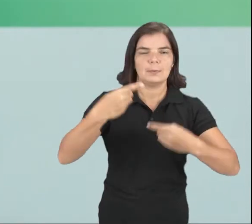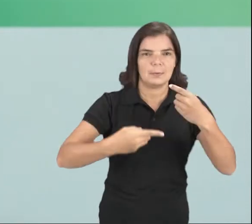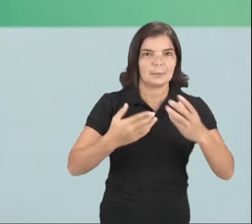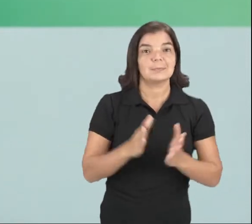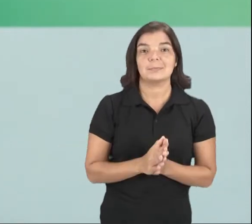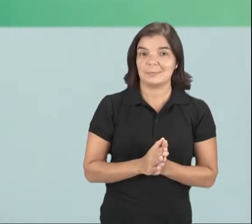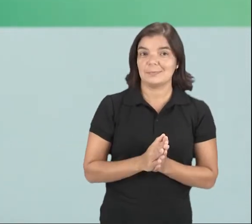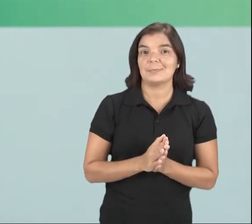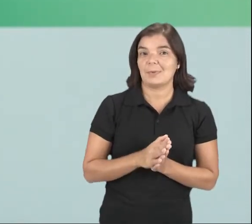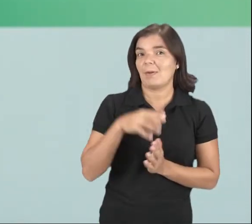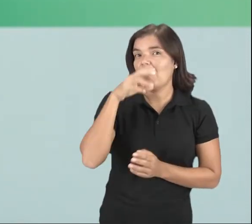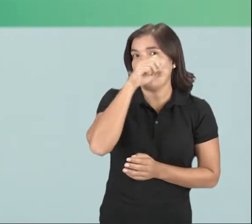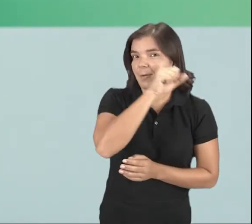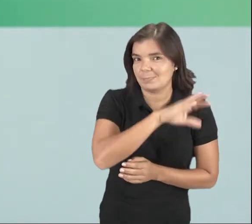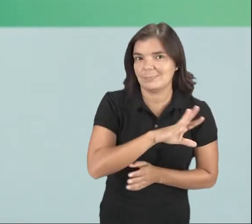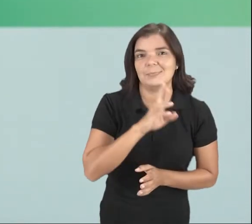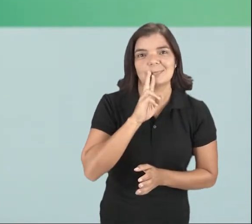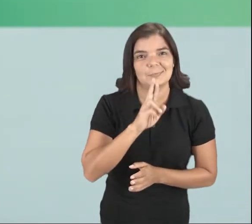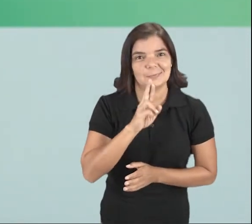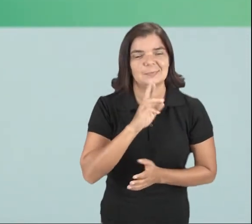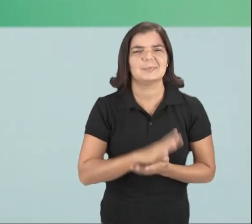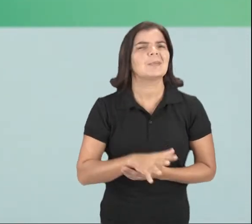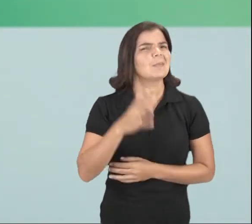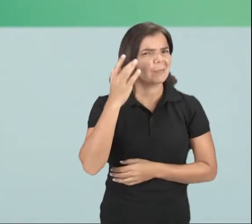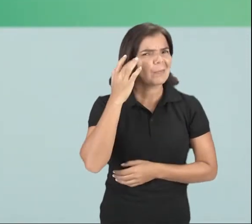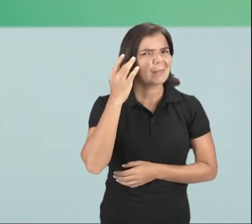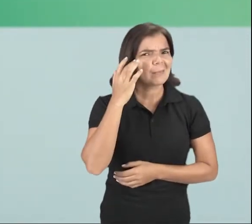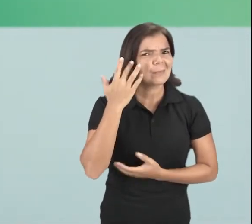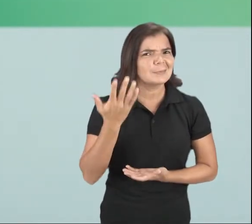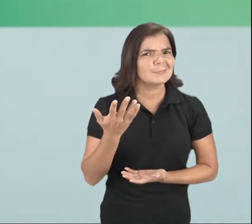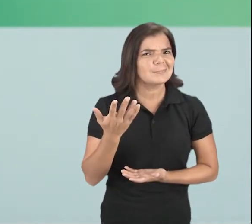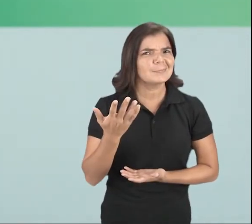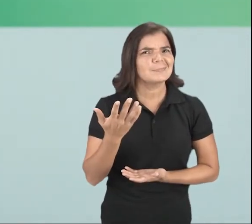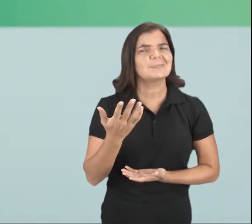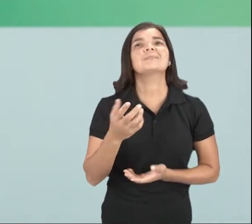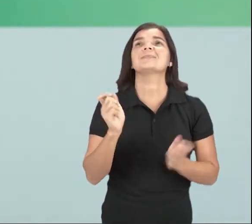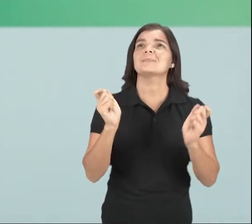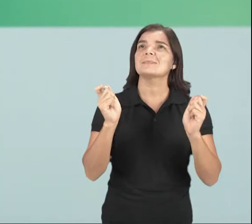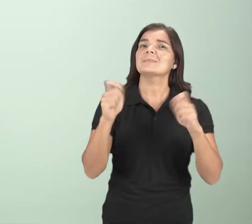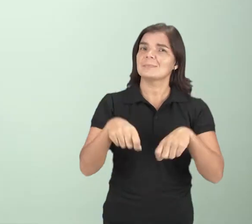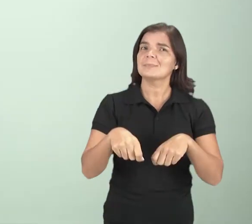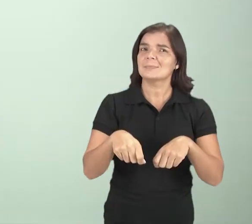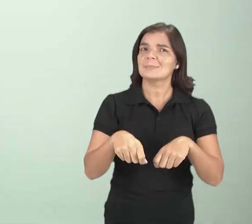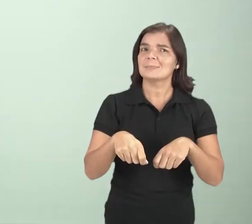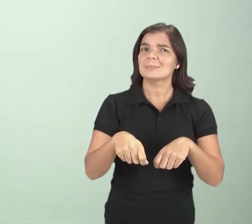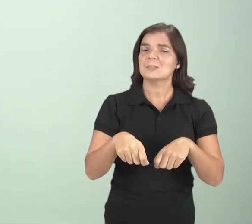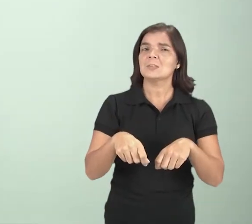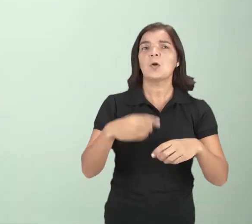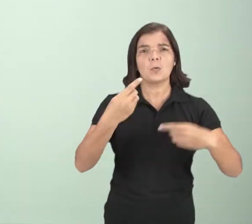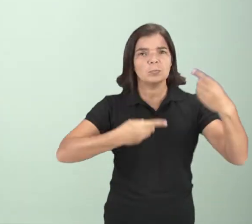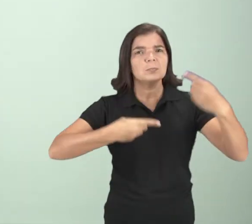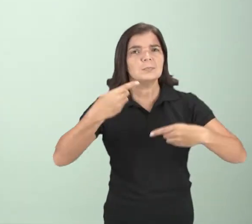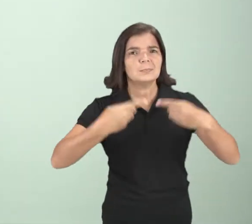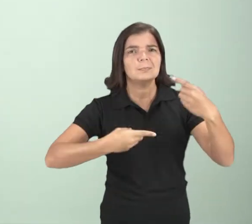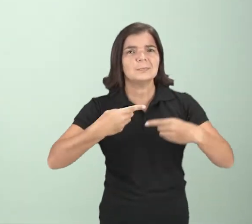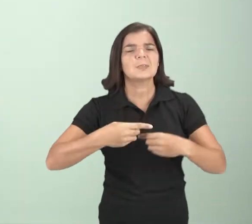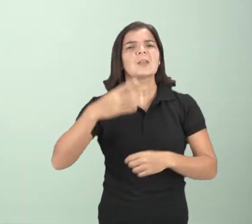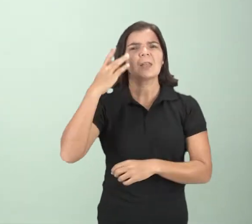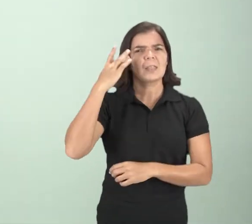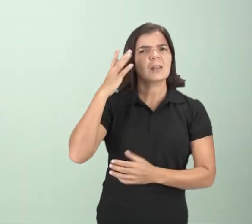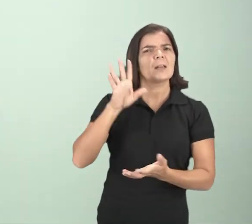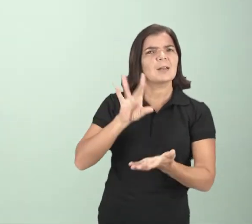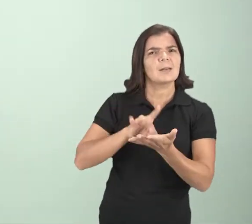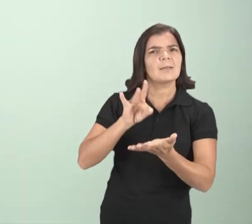Alguns dizem de imediato. Será? Será que é possível uma neutralidade política? Será